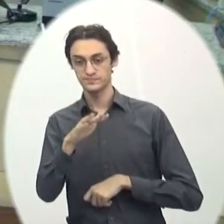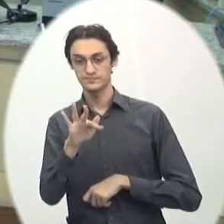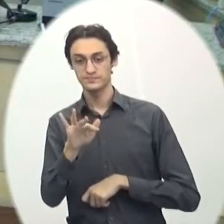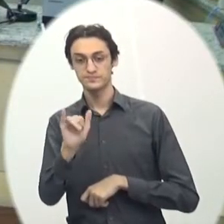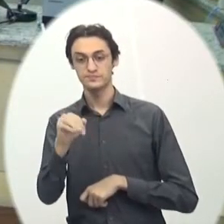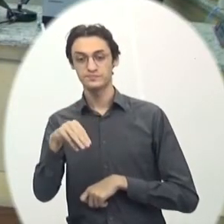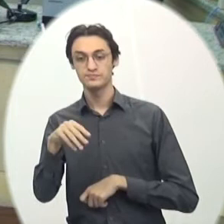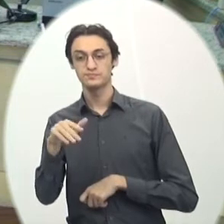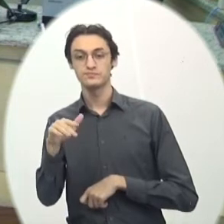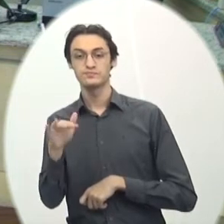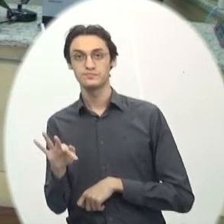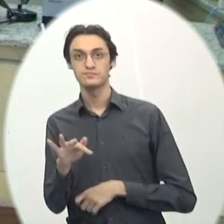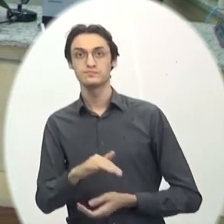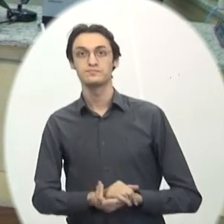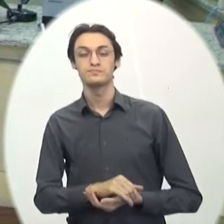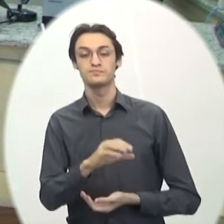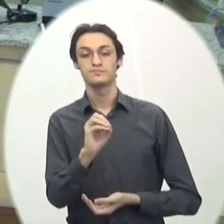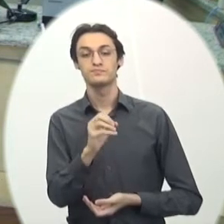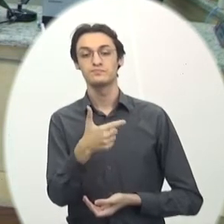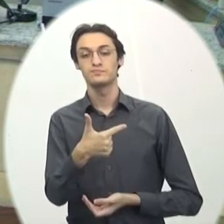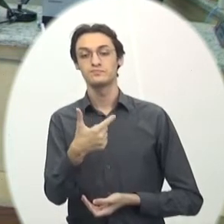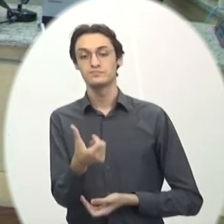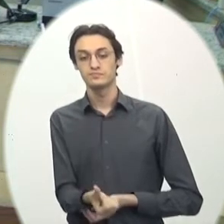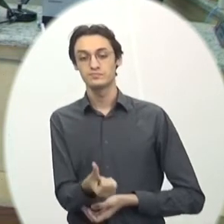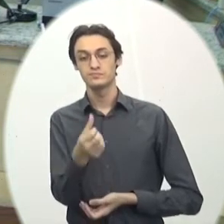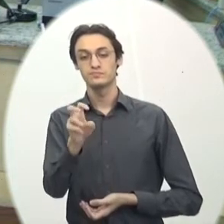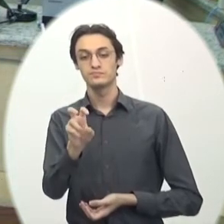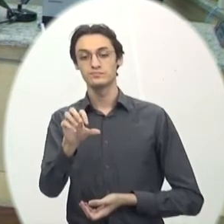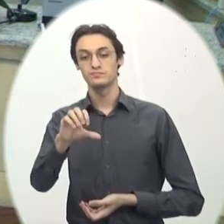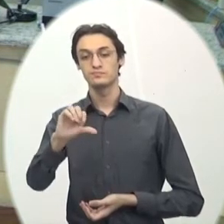CPF-MF sobre o número